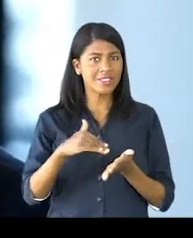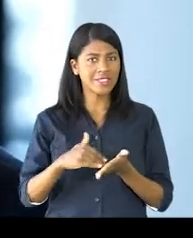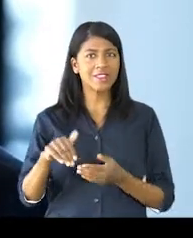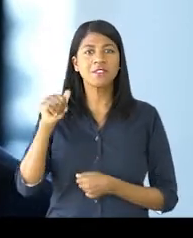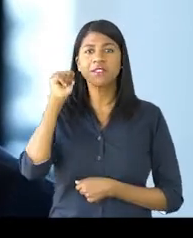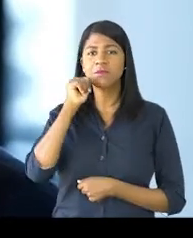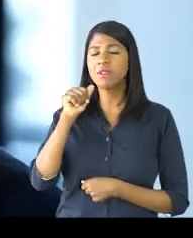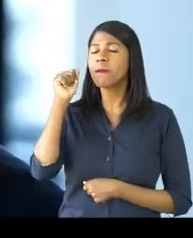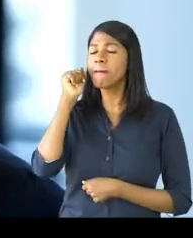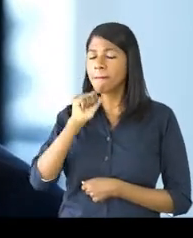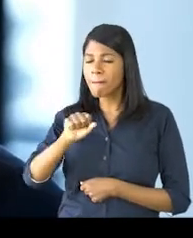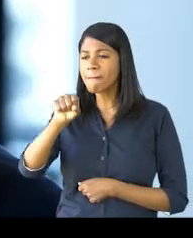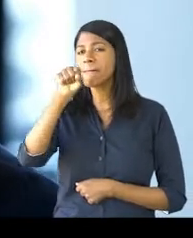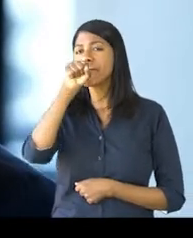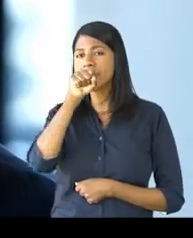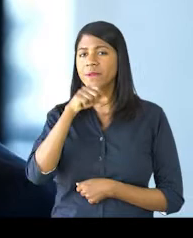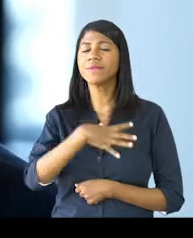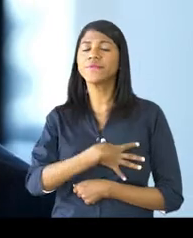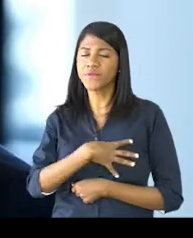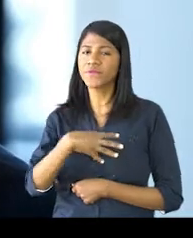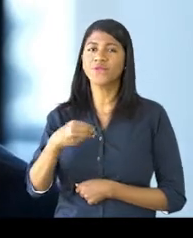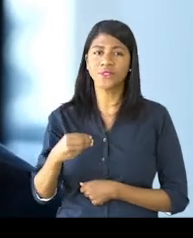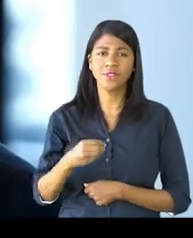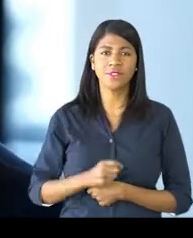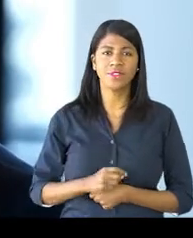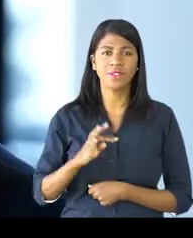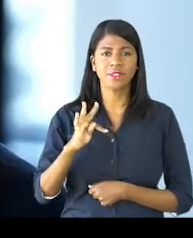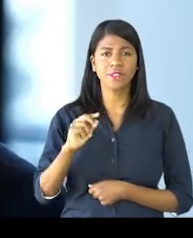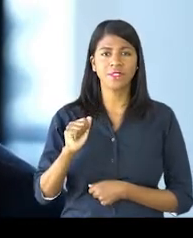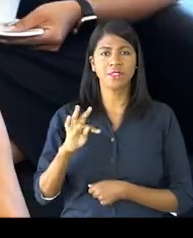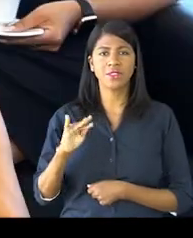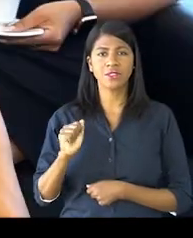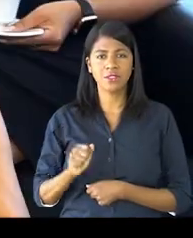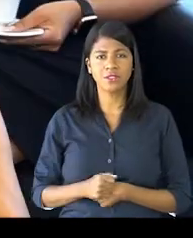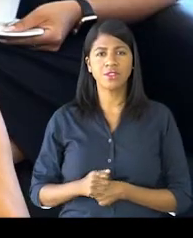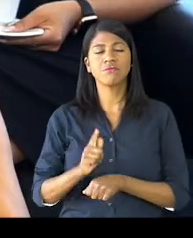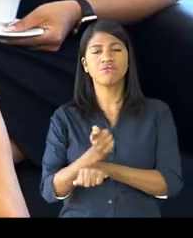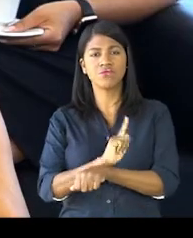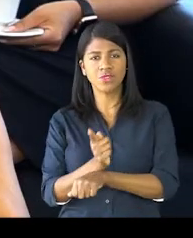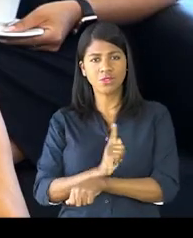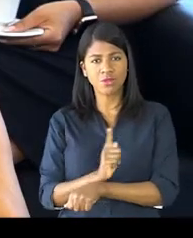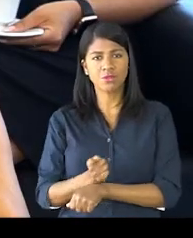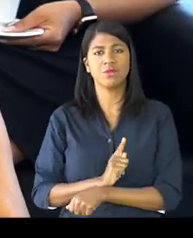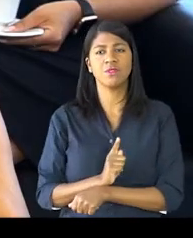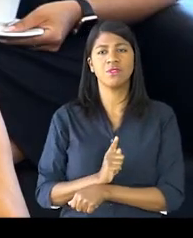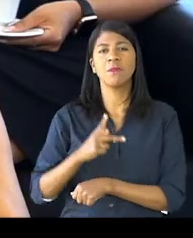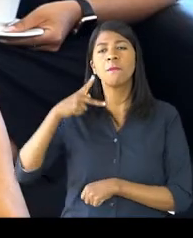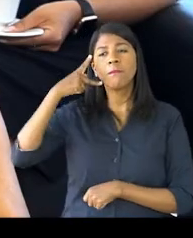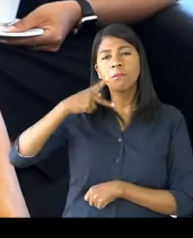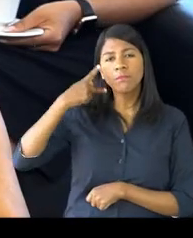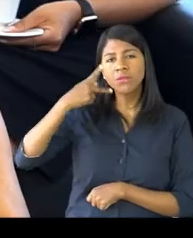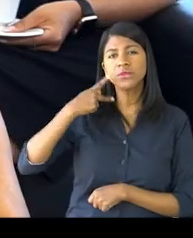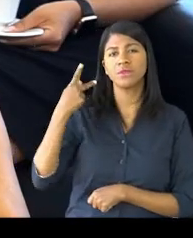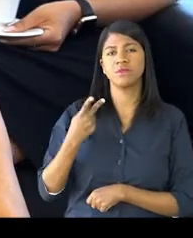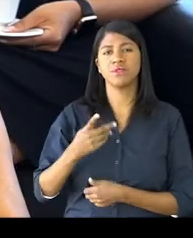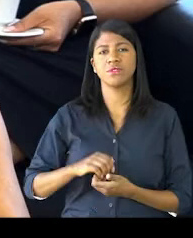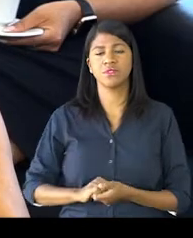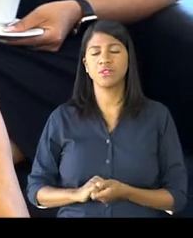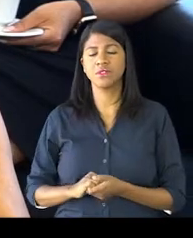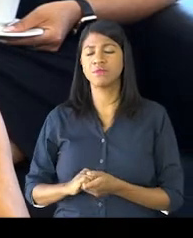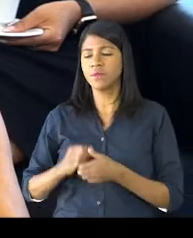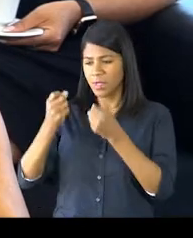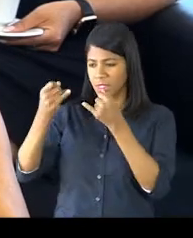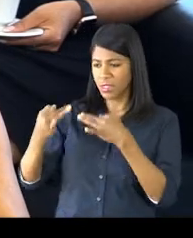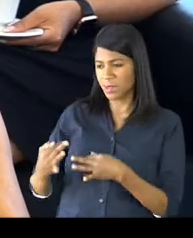Quem é a Tatiana mãe? Quem é a Tatiana filha? A Tatiana gestora? A Tatiana parlamentar? Fala um pouquinho